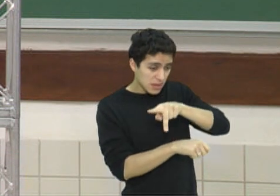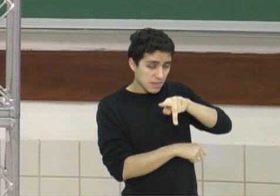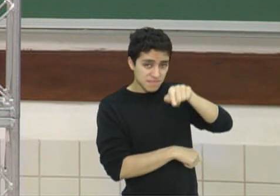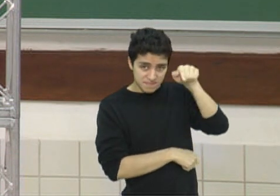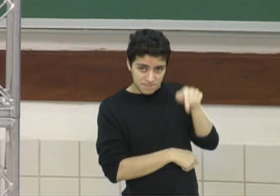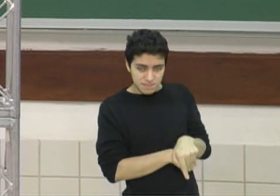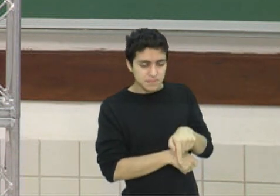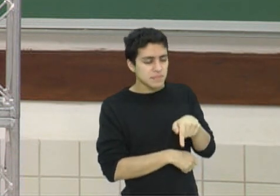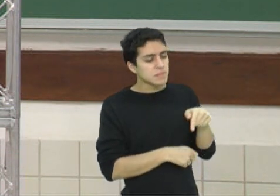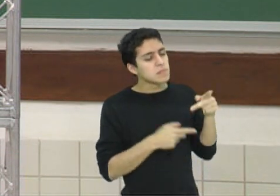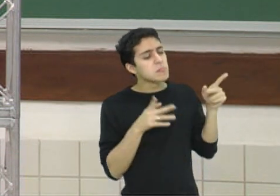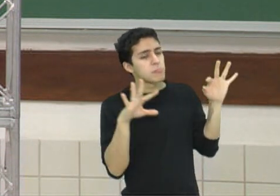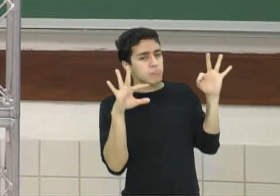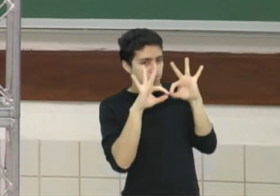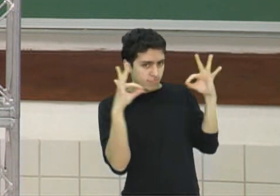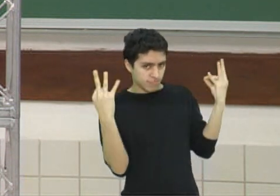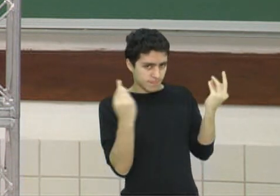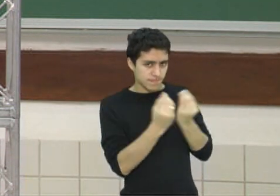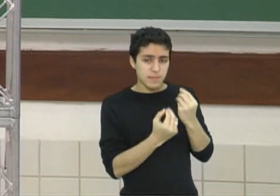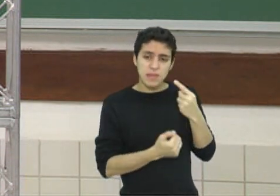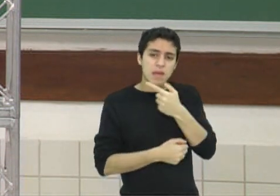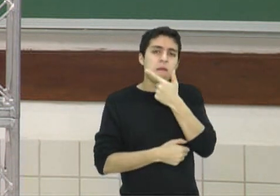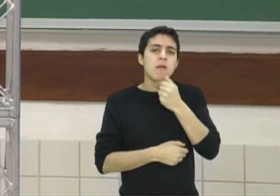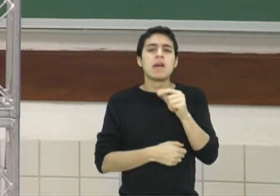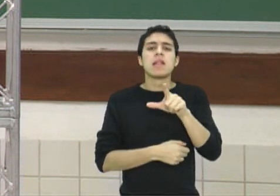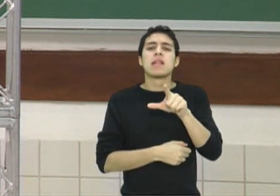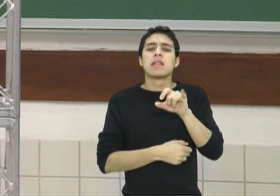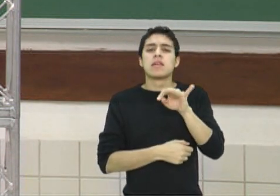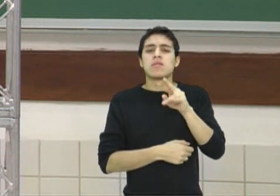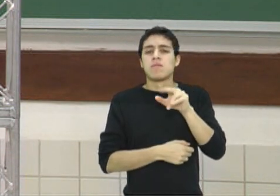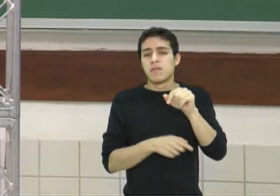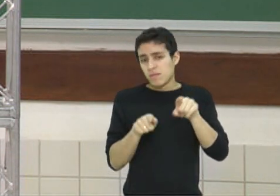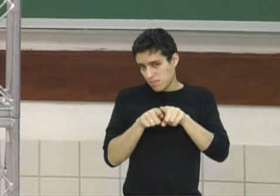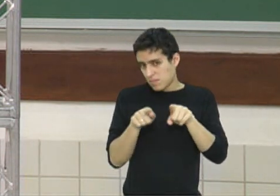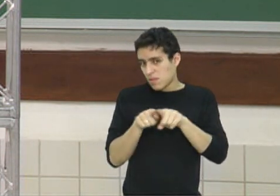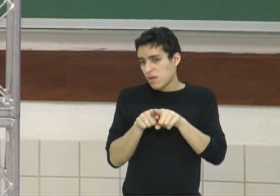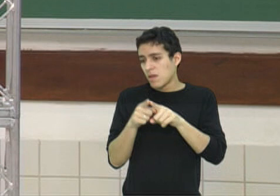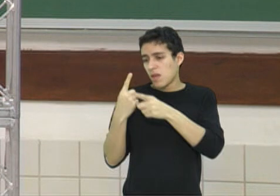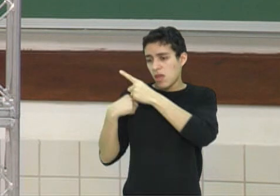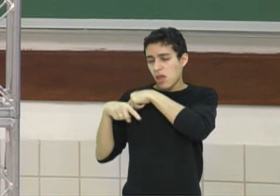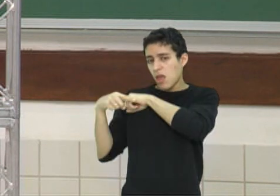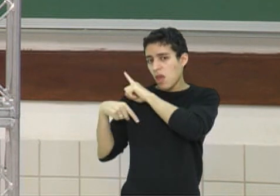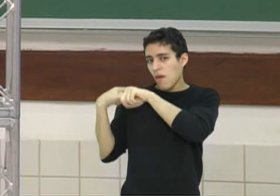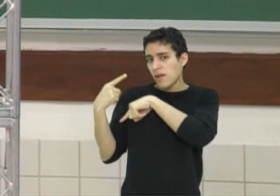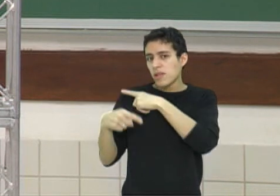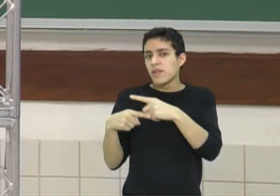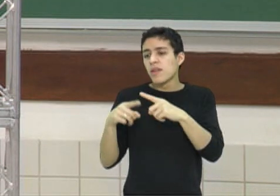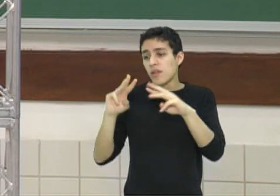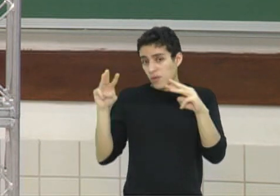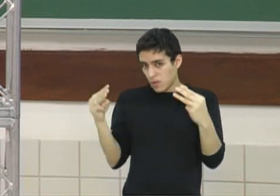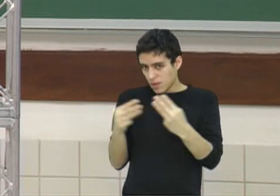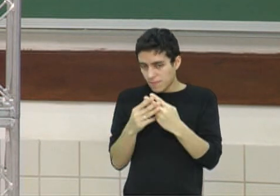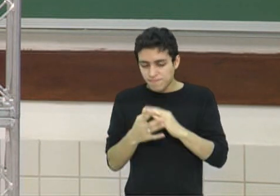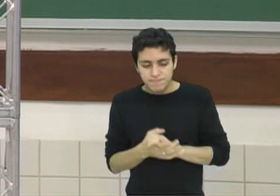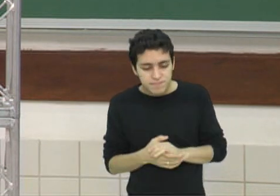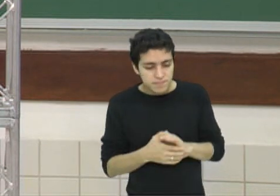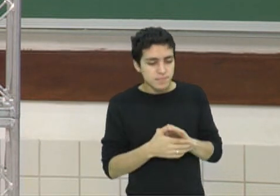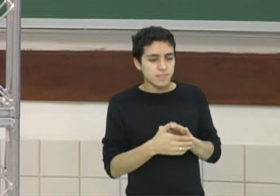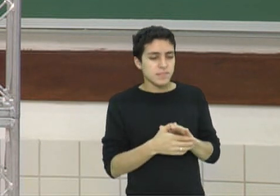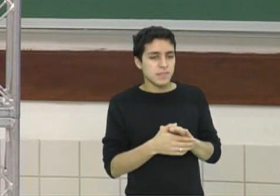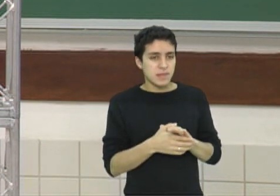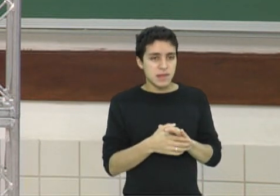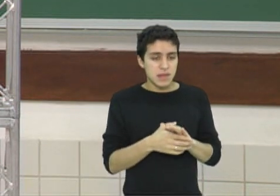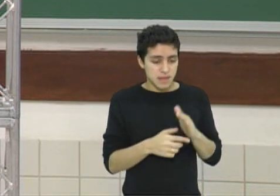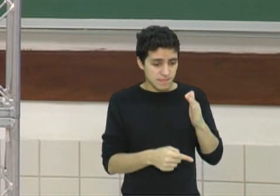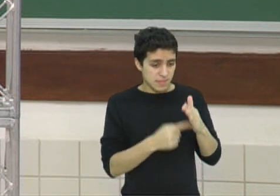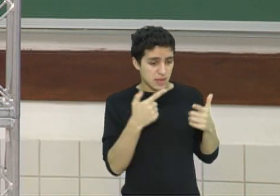família, ele era lituano e ele era judeu. Quando teve o final da Segunda Guerra Mundial, da